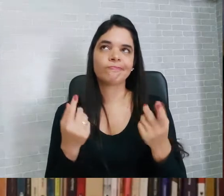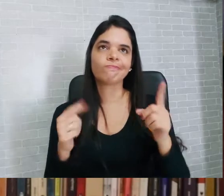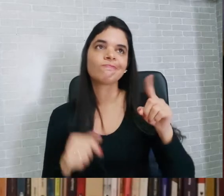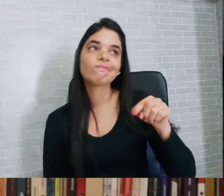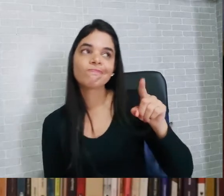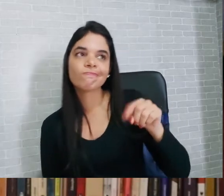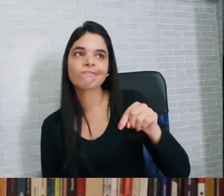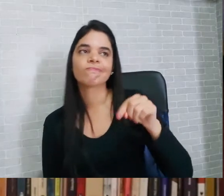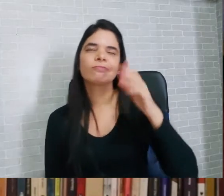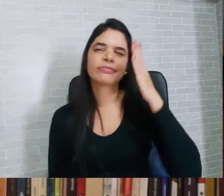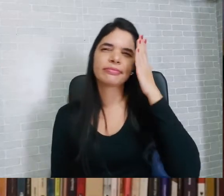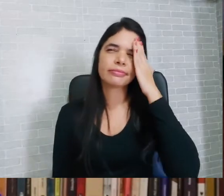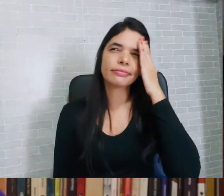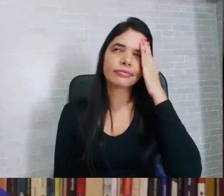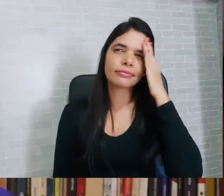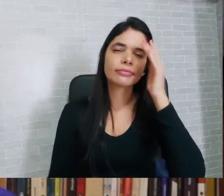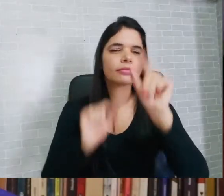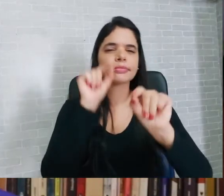é que